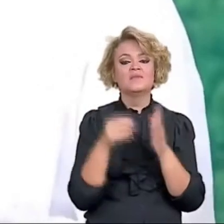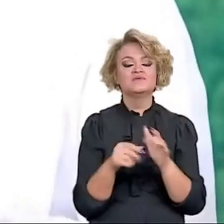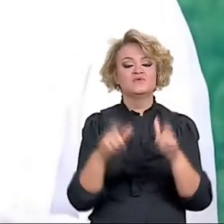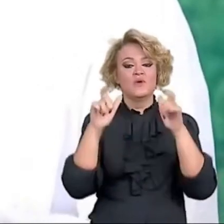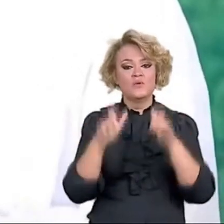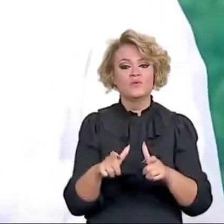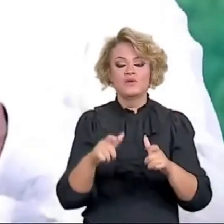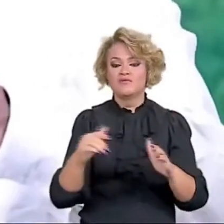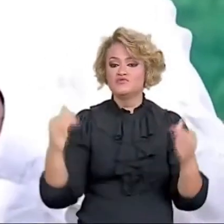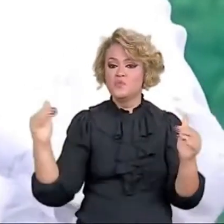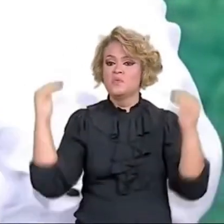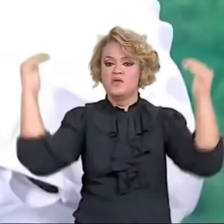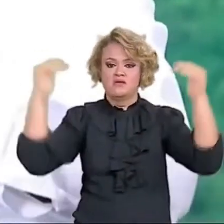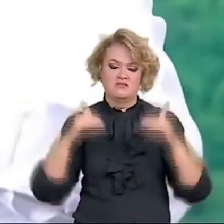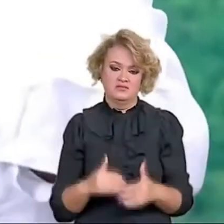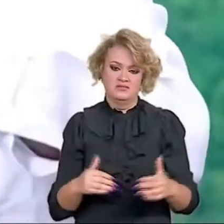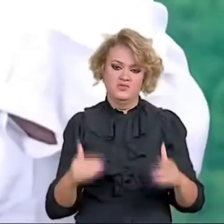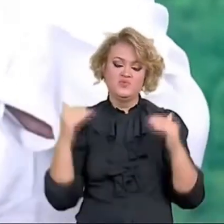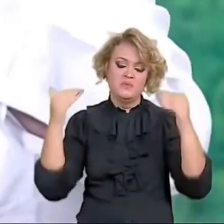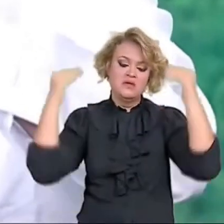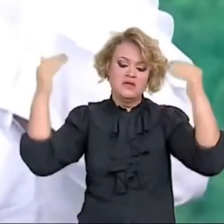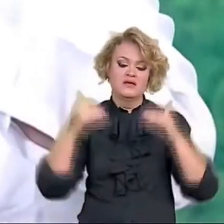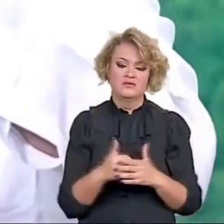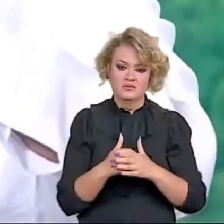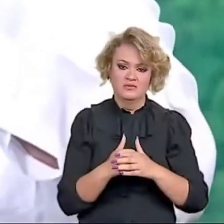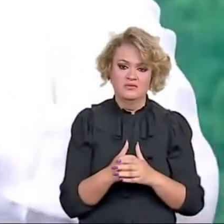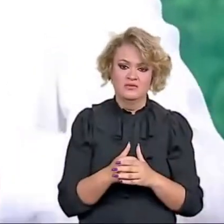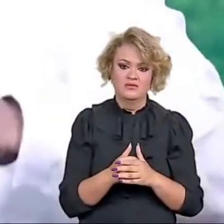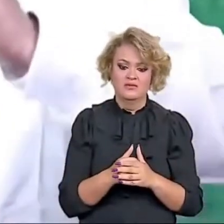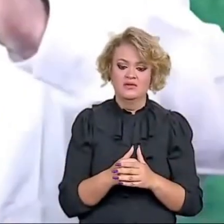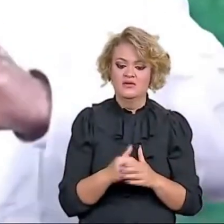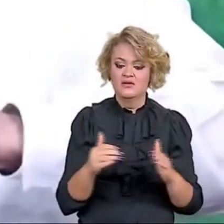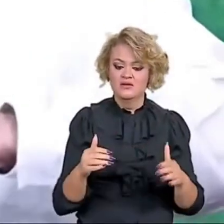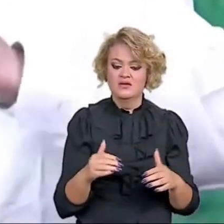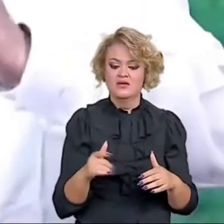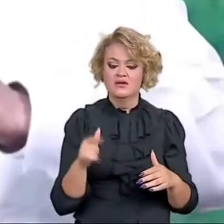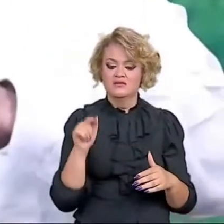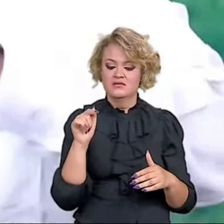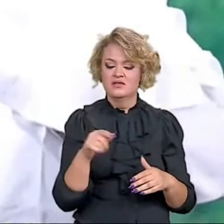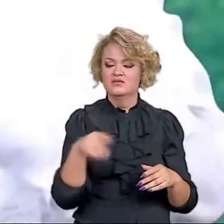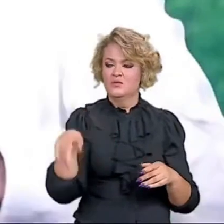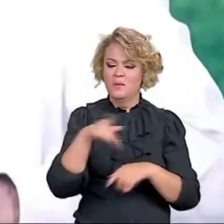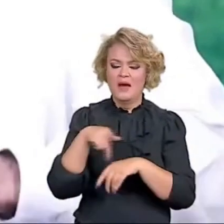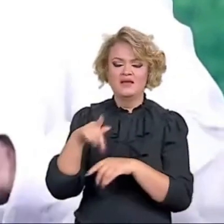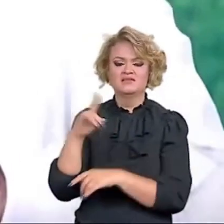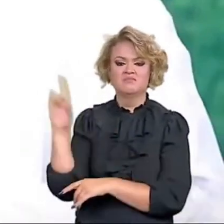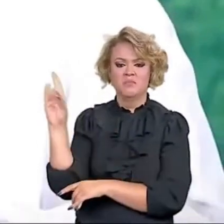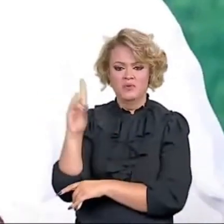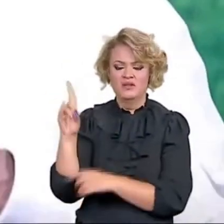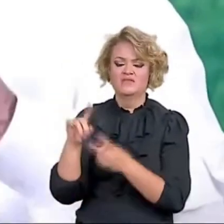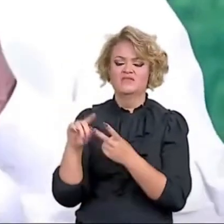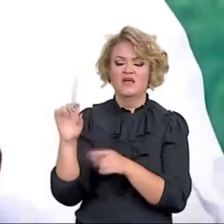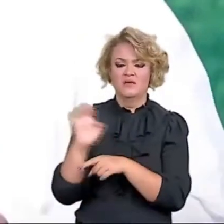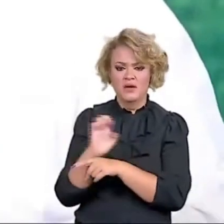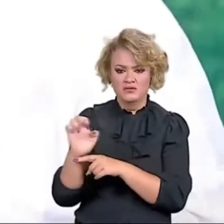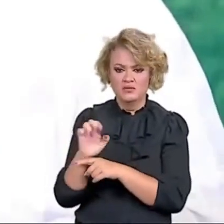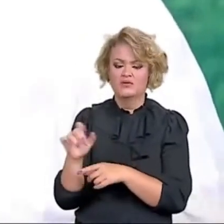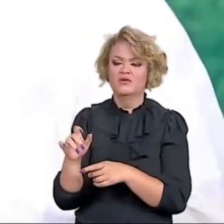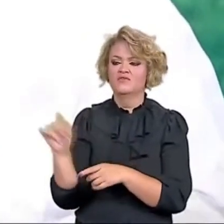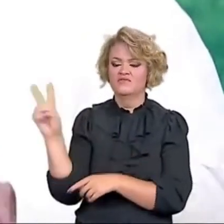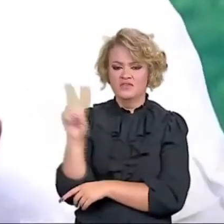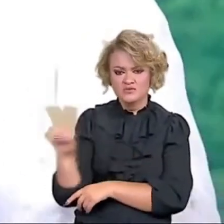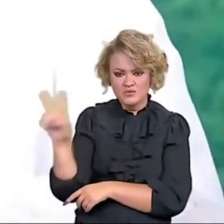do Brasil. Tem um território soberano da Bolívia, do Equador, do Peru, da Venezuela,